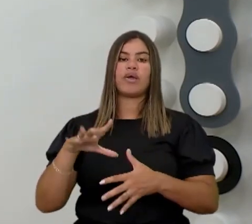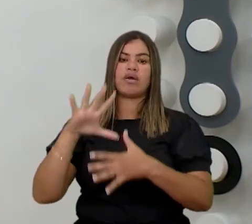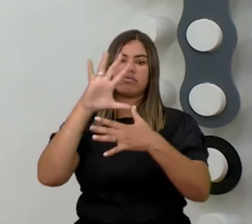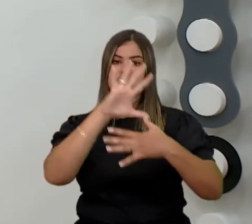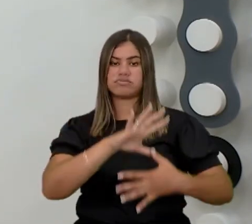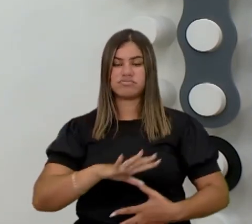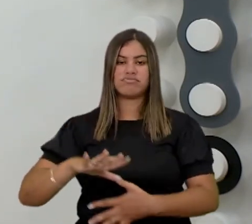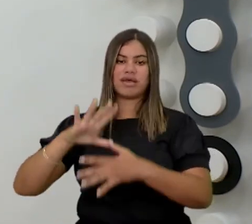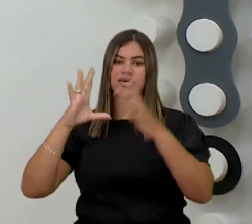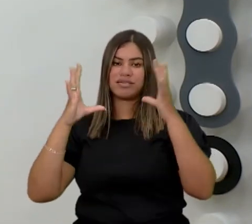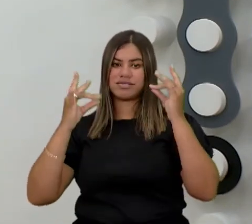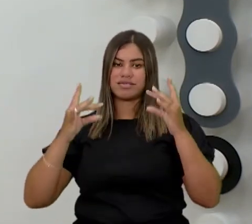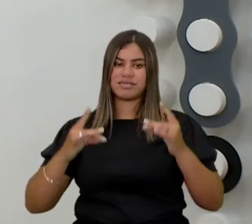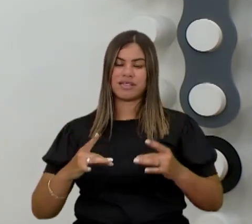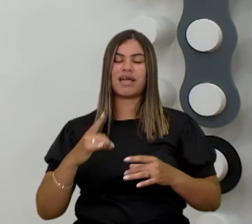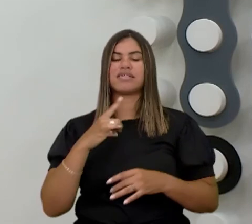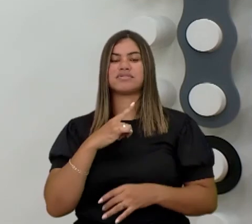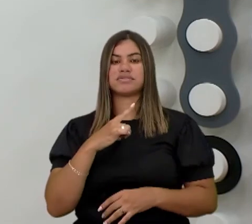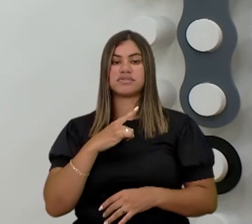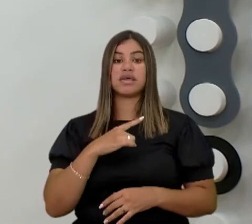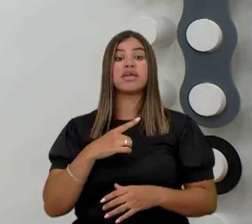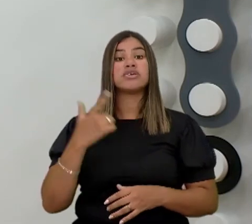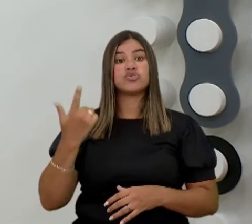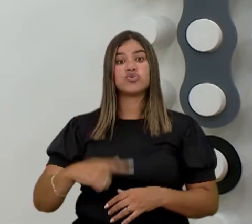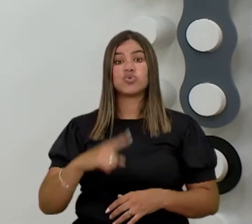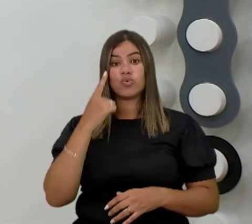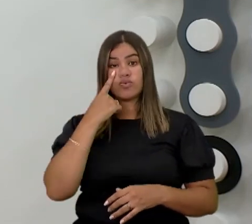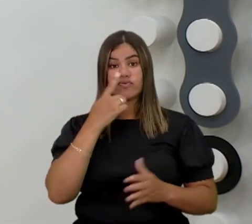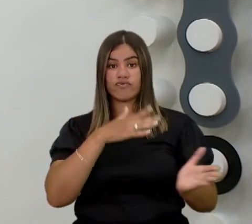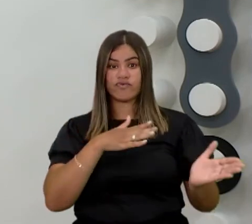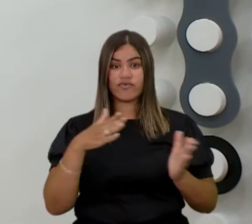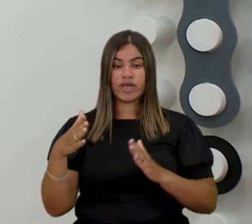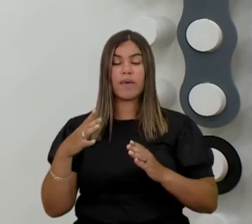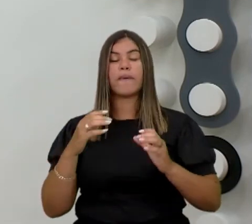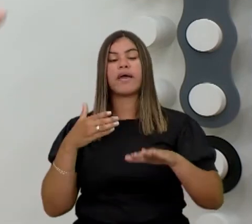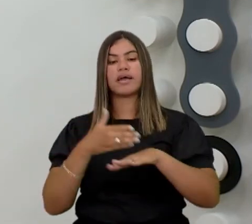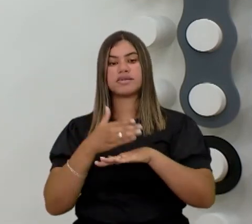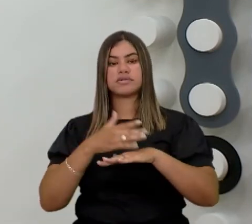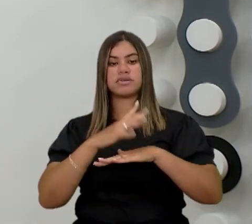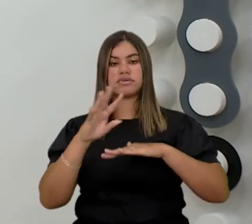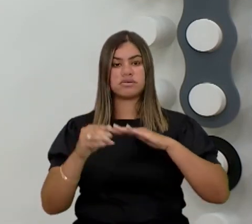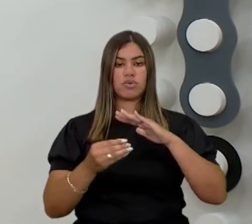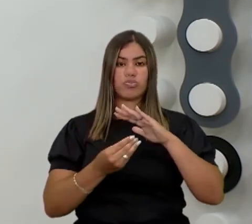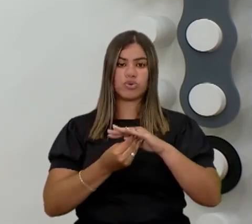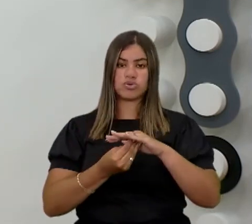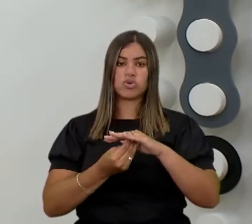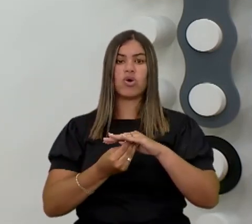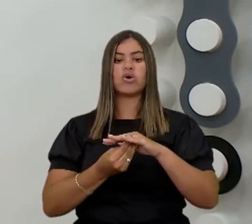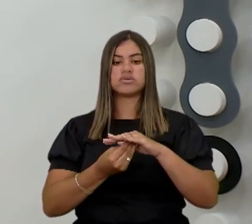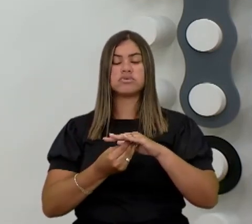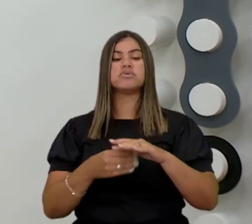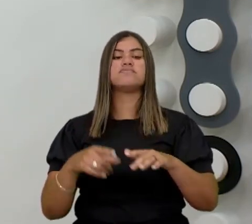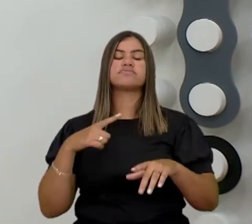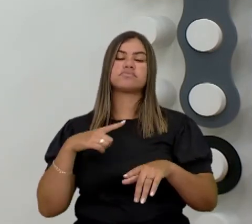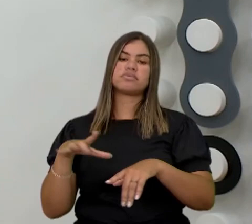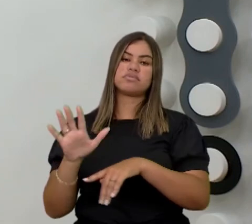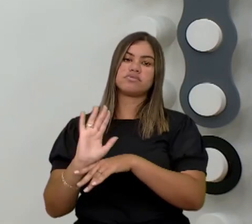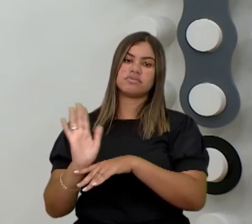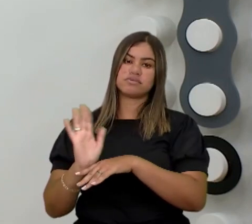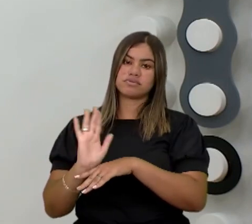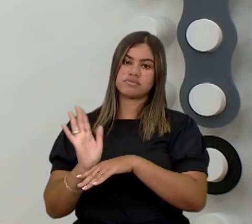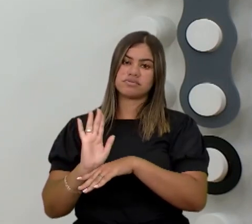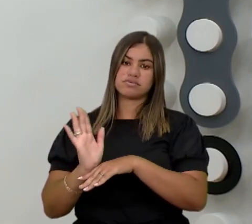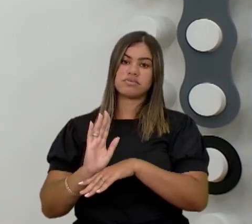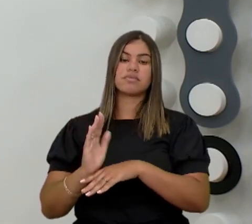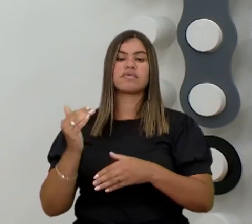foram passados aqui. E se quiser rever a aula, pode entrar no repositório, a aula já está lá, está o vídeo da aula, está